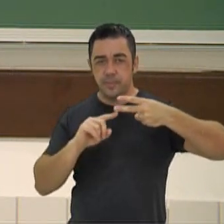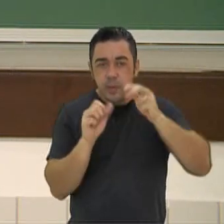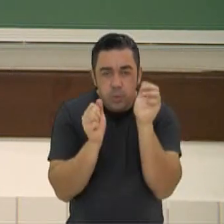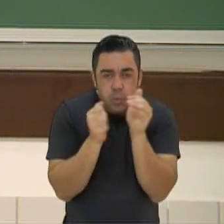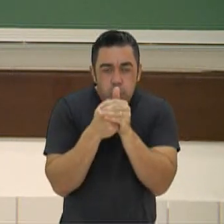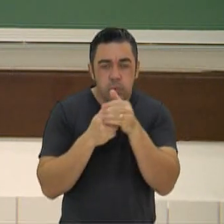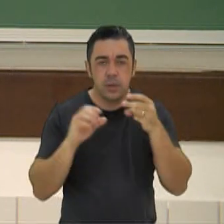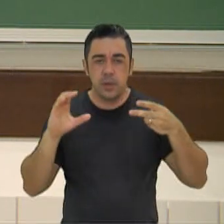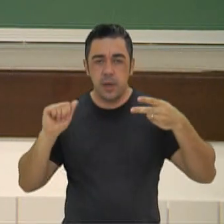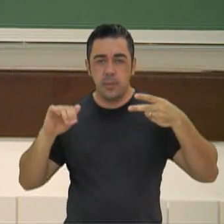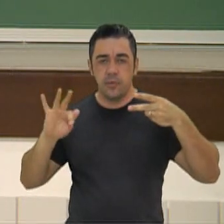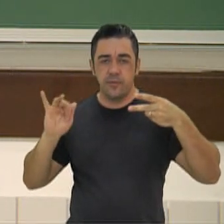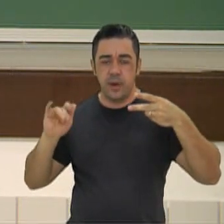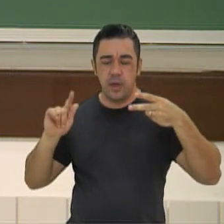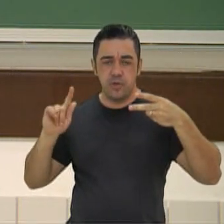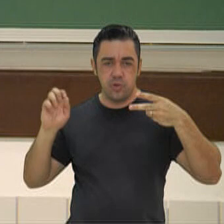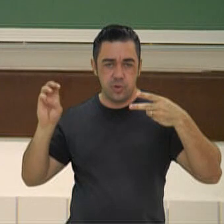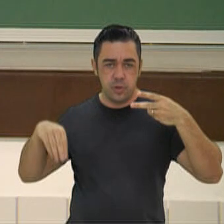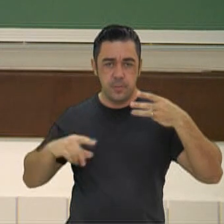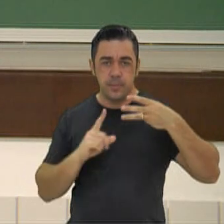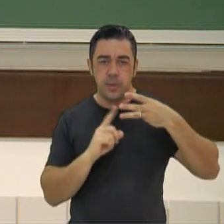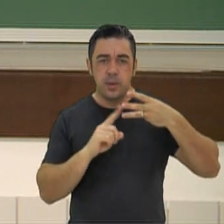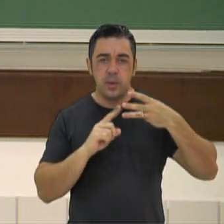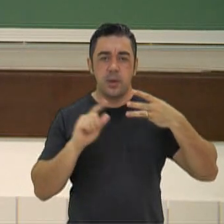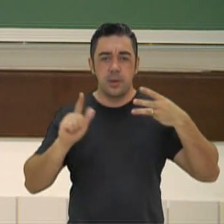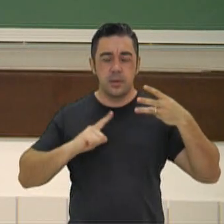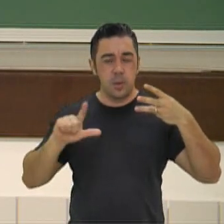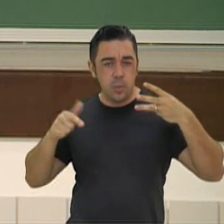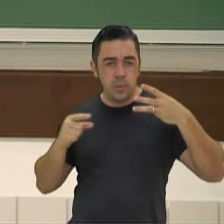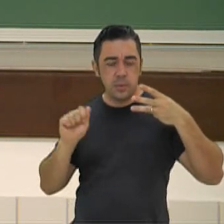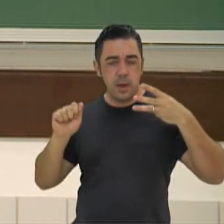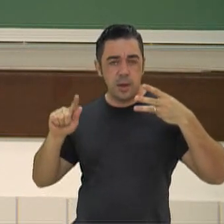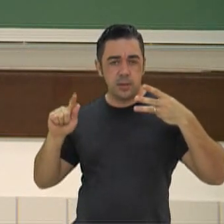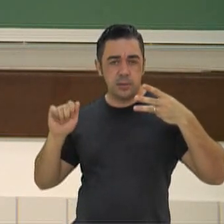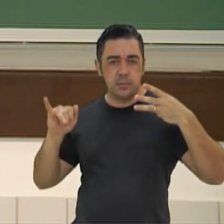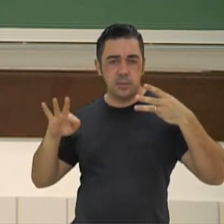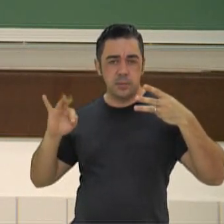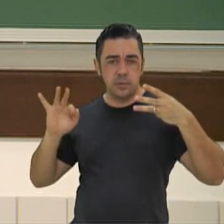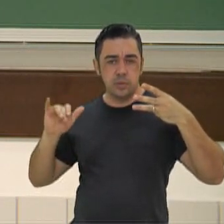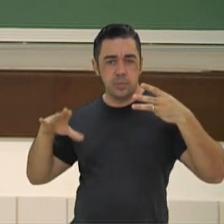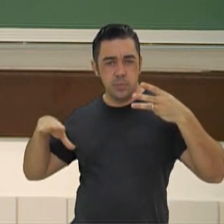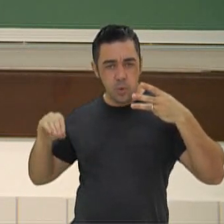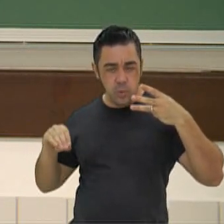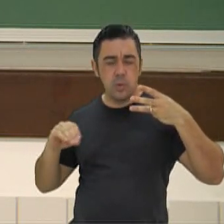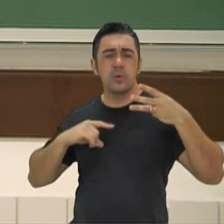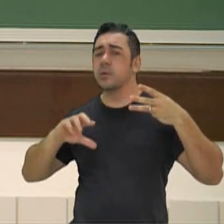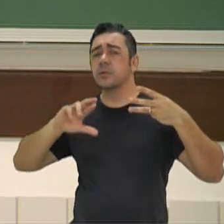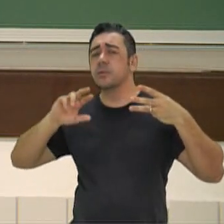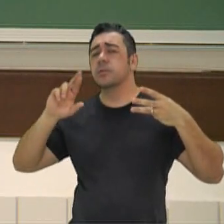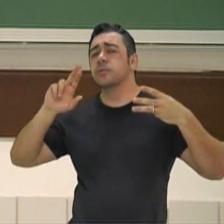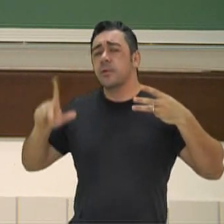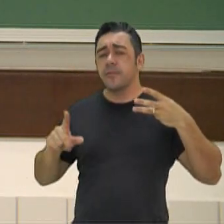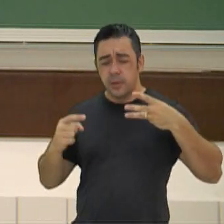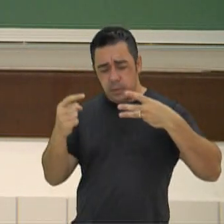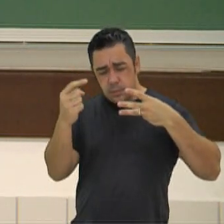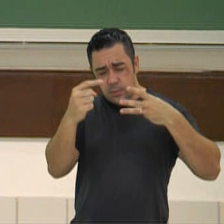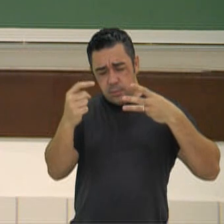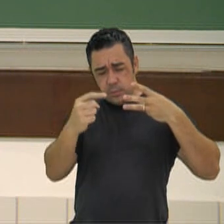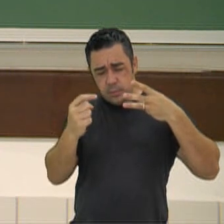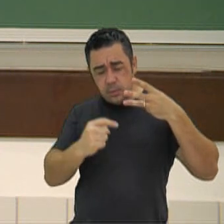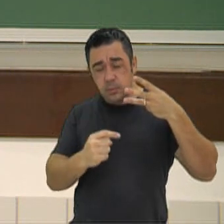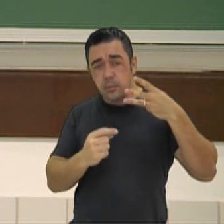camuflagem e um tipo especial de mimetismo que é o aposematismo. Tá? Como que eu vou diferenciar esses tipos de estratégias de